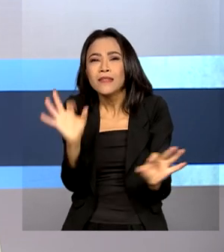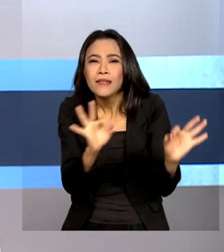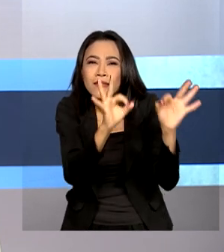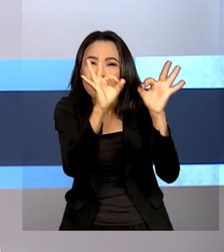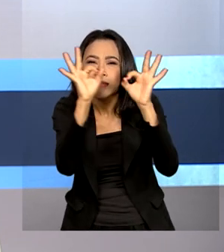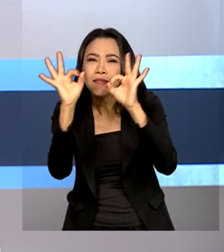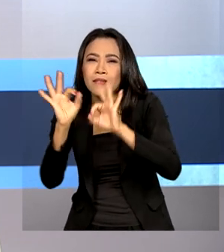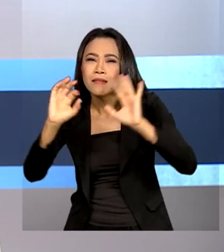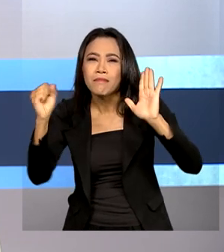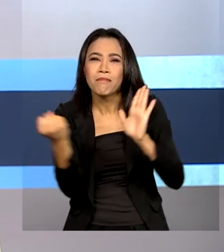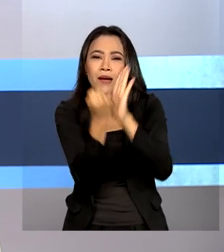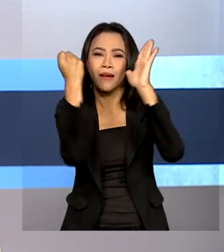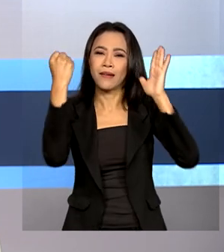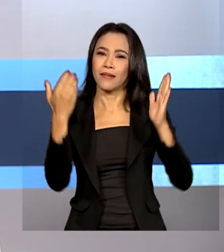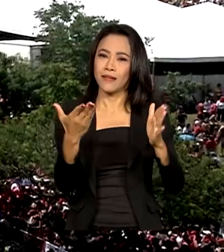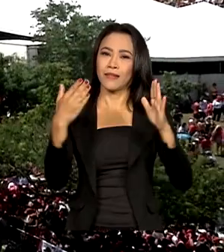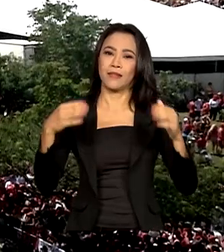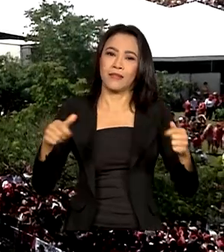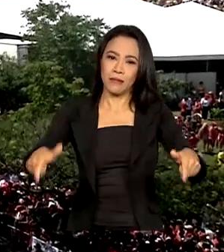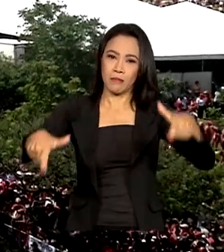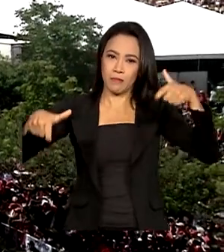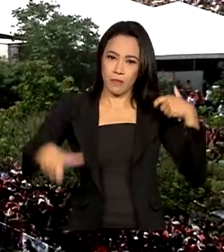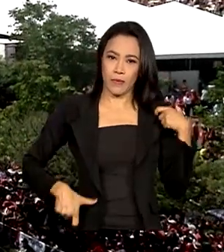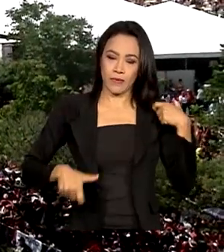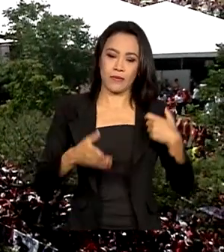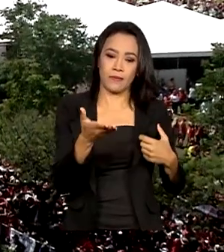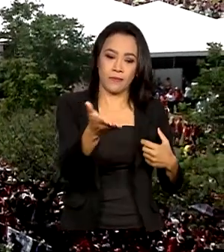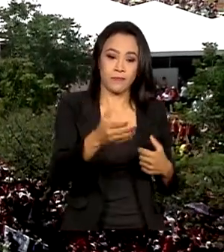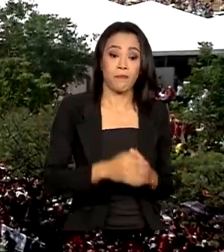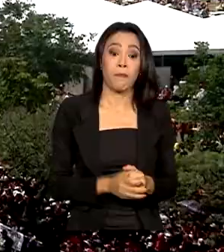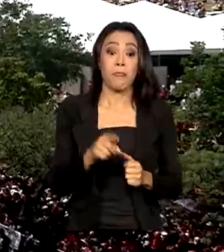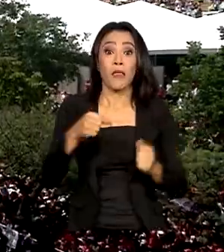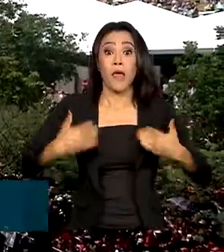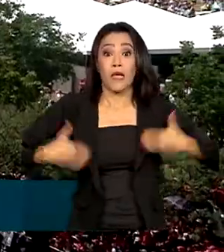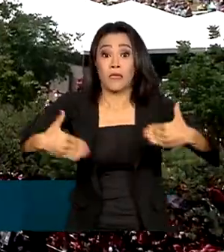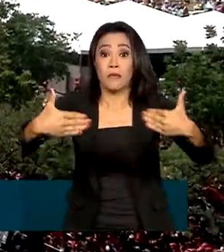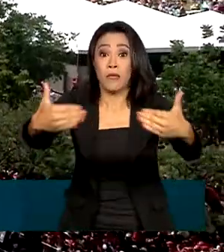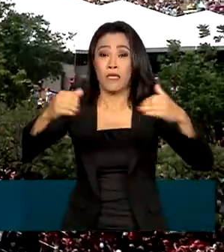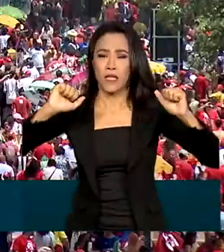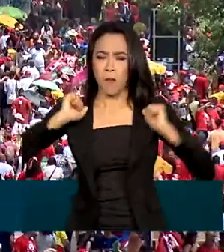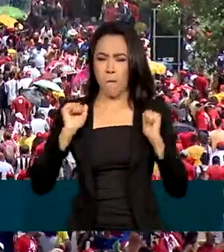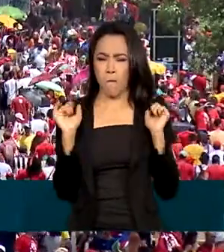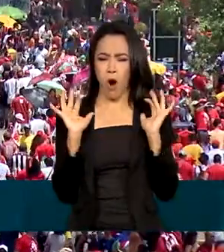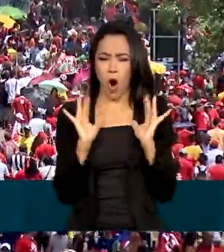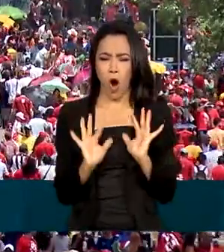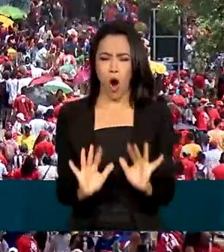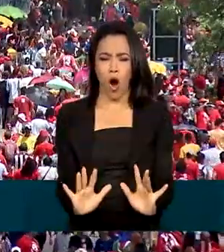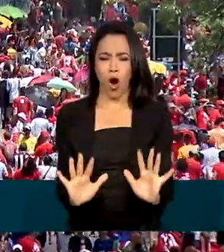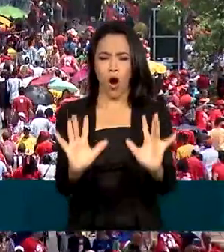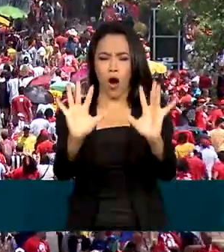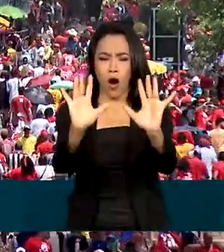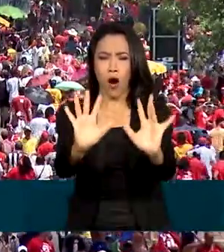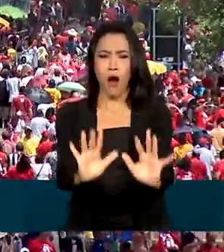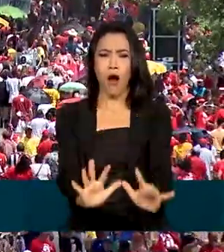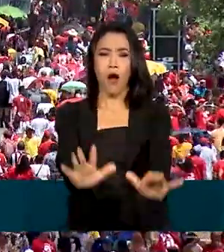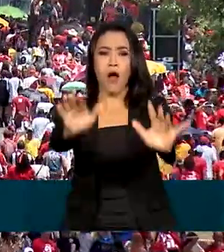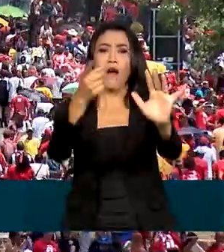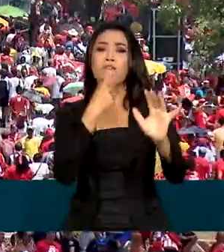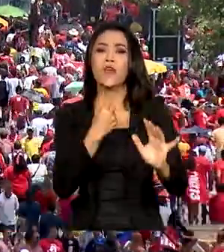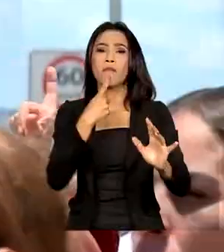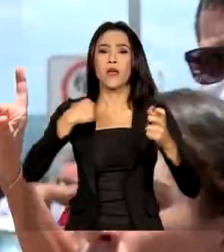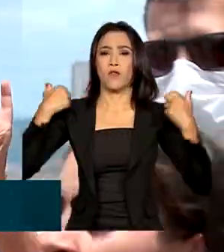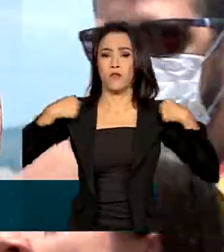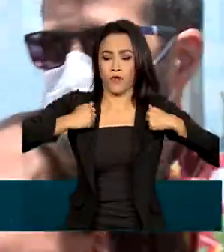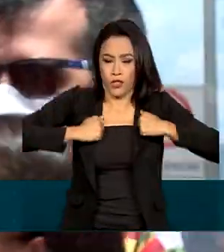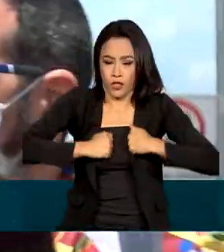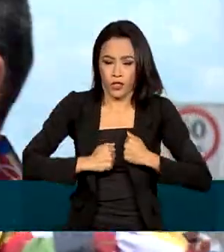na história nacional. A esplanada foi tomada por uma multidão, vestida predominantemente de vermelho,